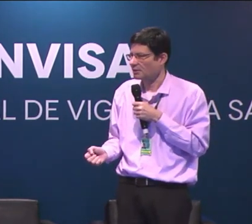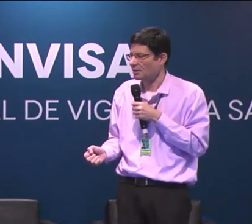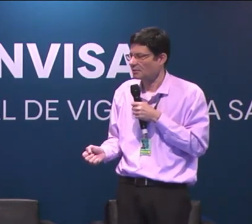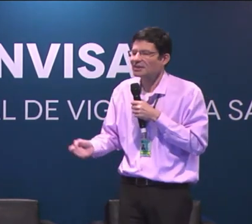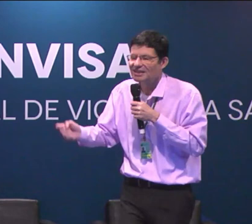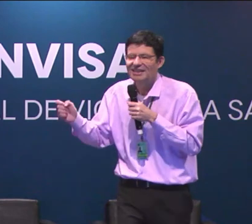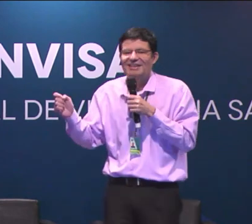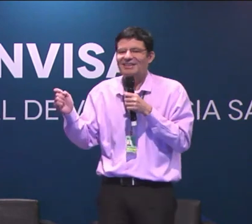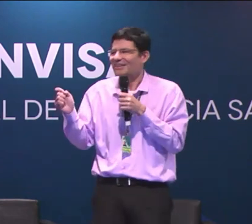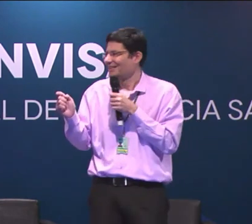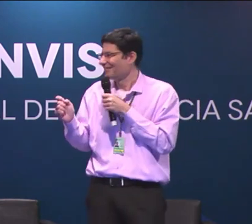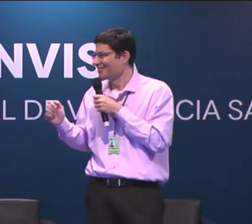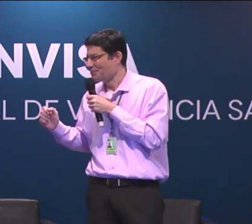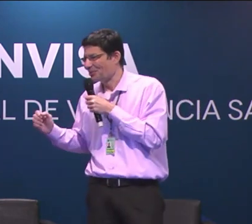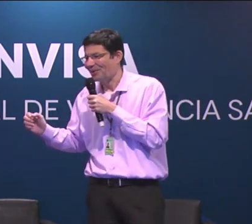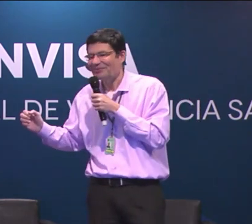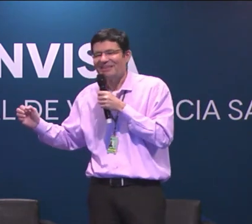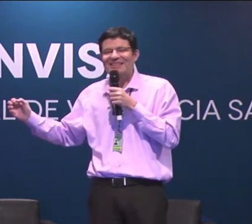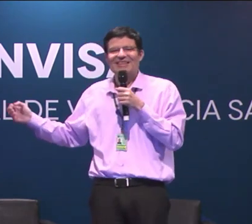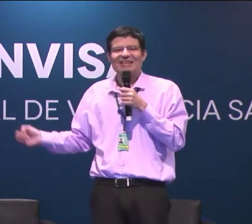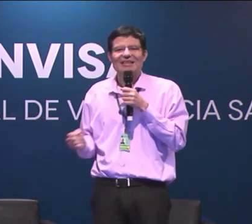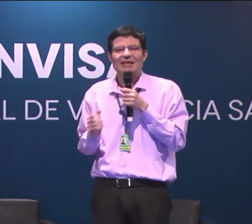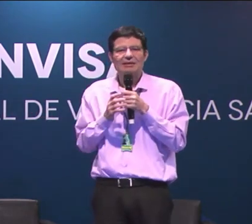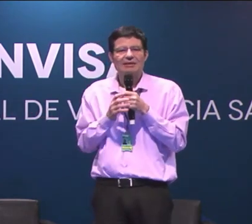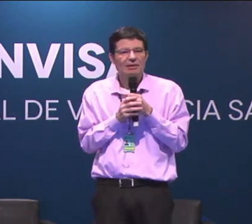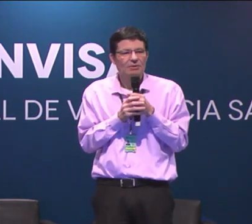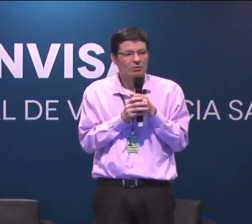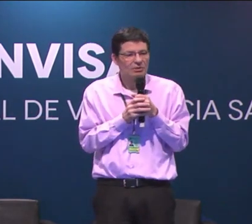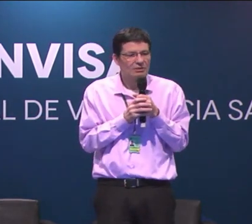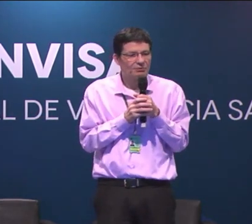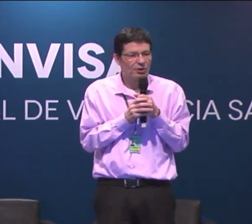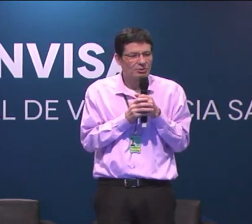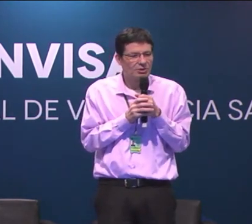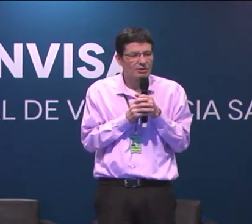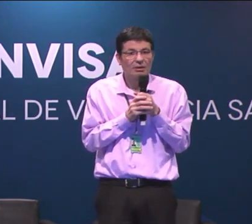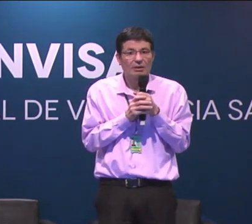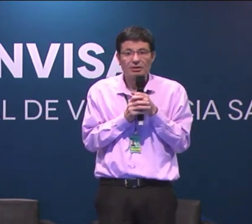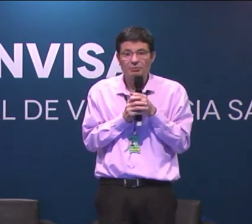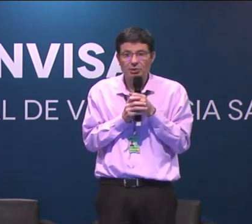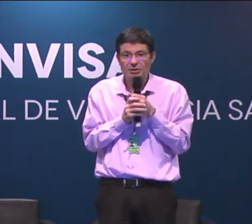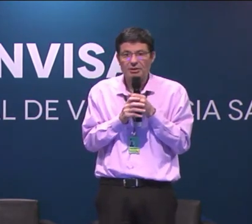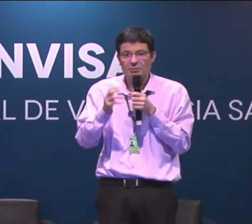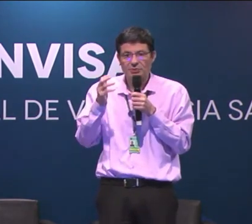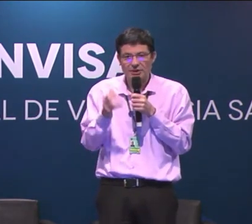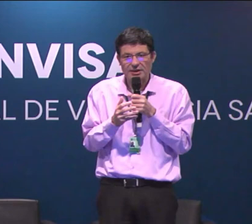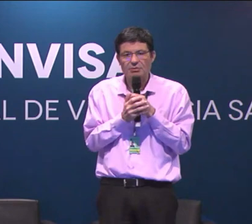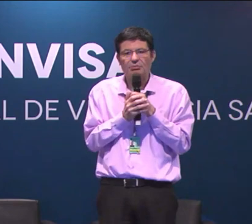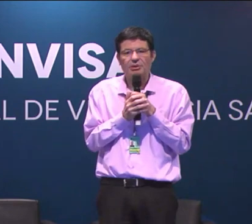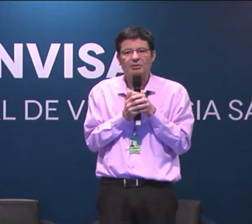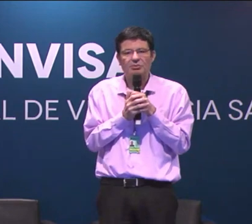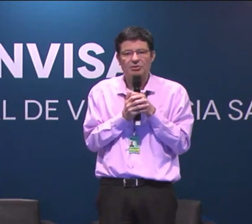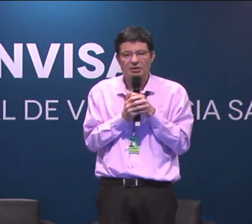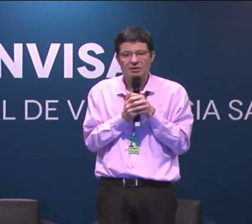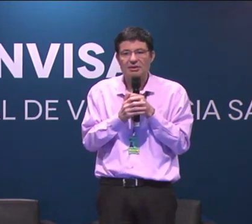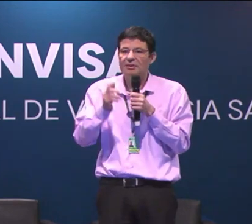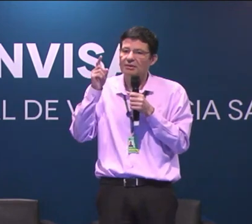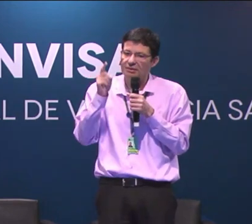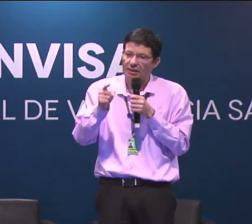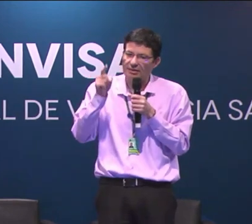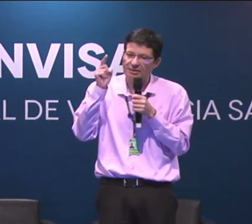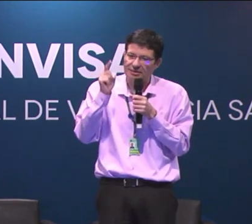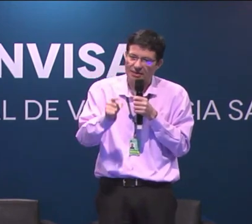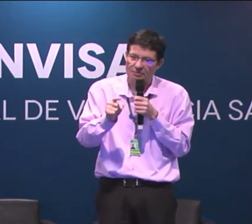certo. É um nome enorme. E ela tem alguns informes que eu acho importante aproveitar esse momento de vocês e que